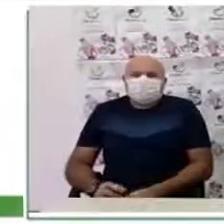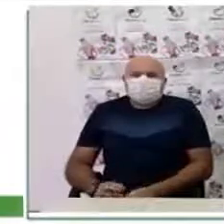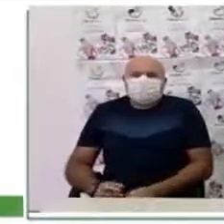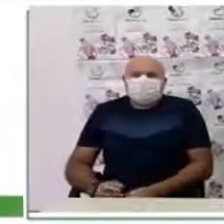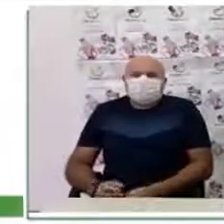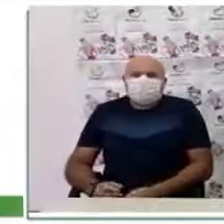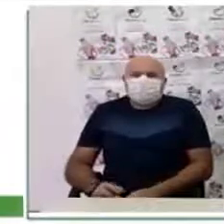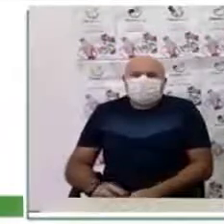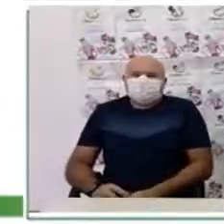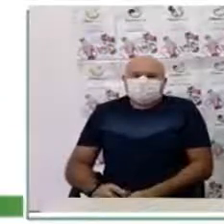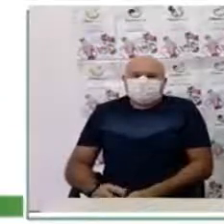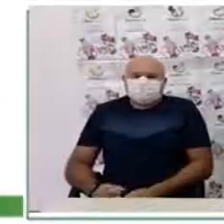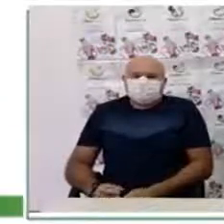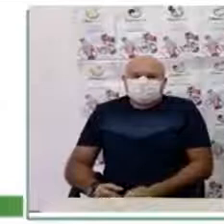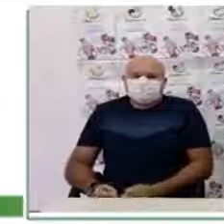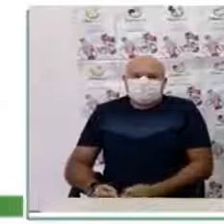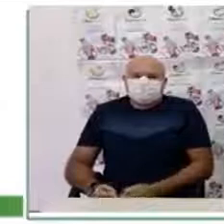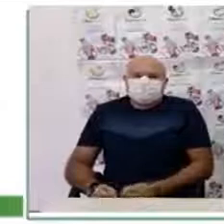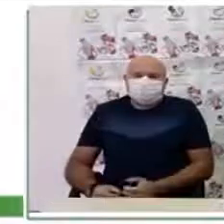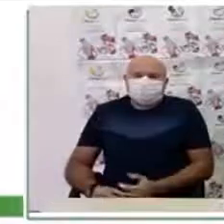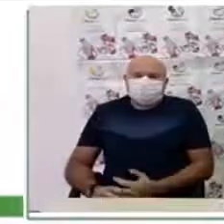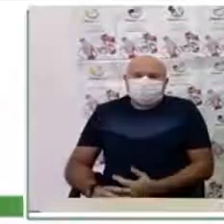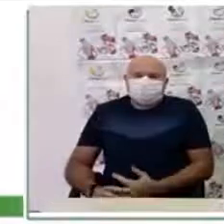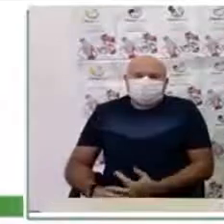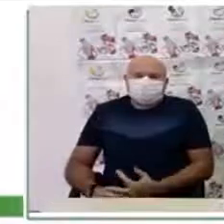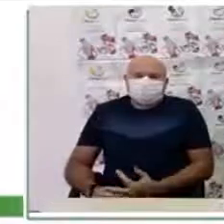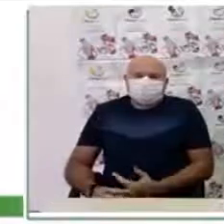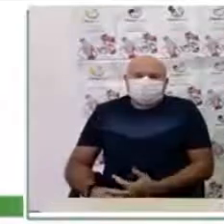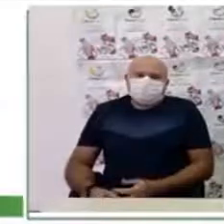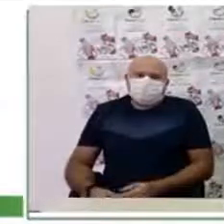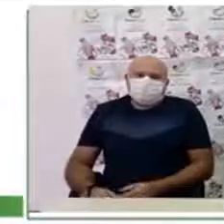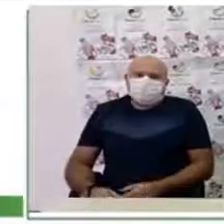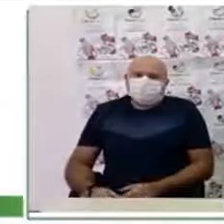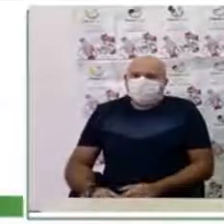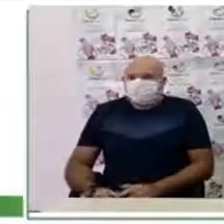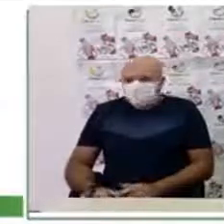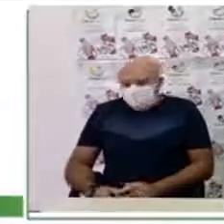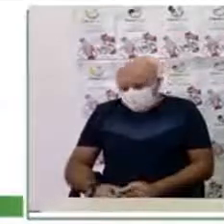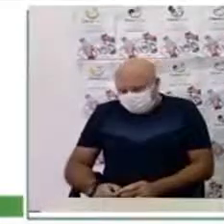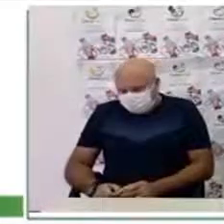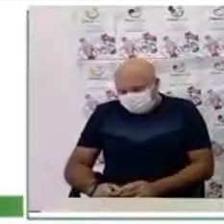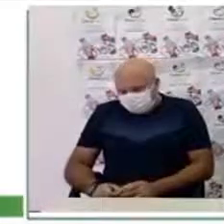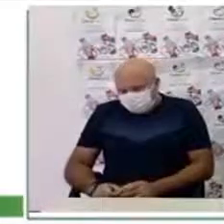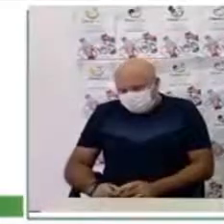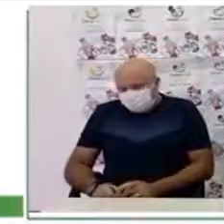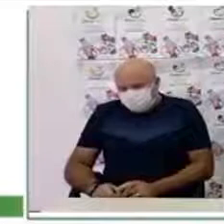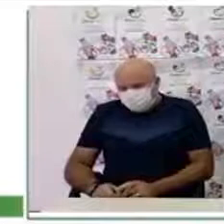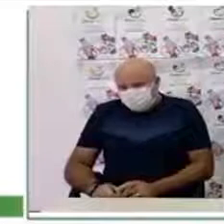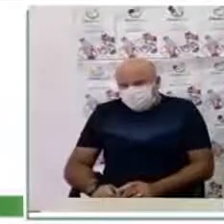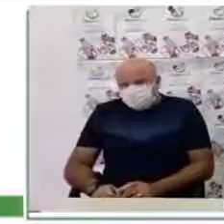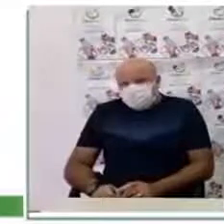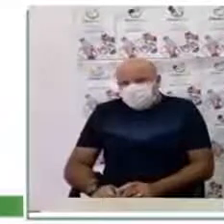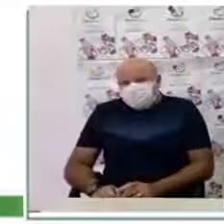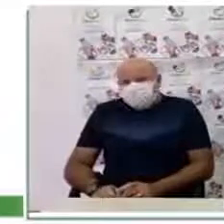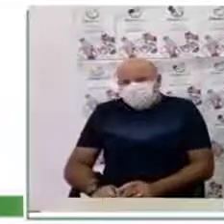positiva, de carga não, de valor positivo, certo? Continua sendo maciço, mas esse maciço era cheio de carga negativa. Aí